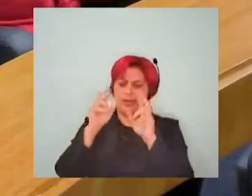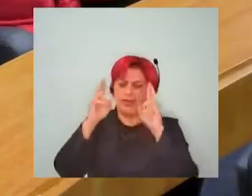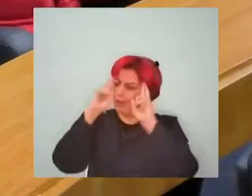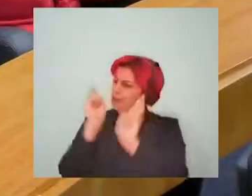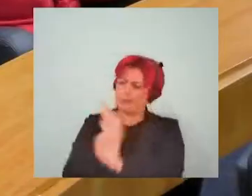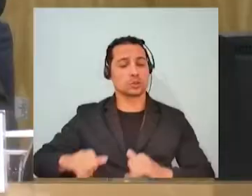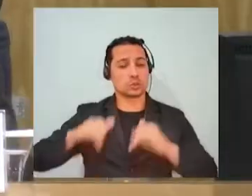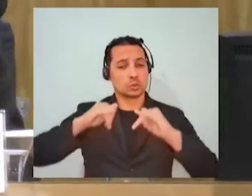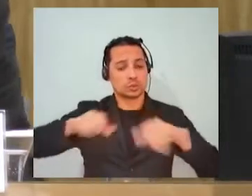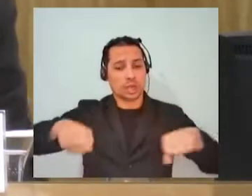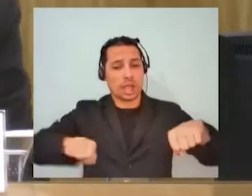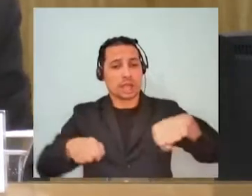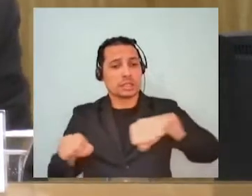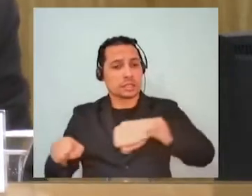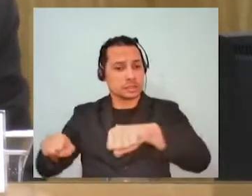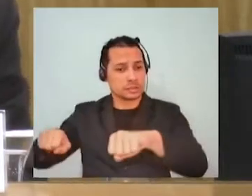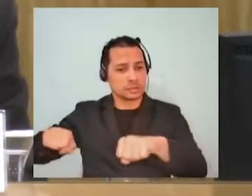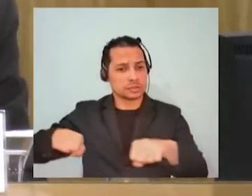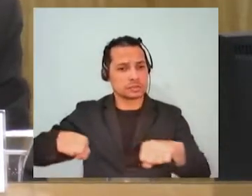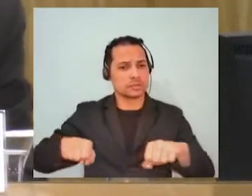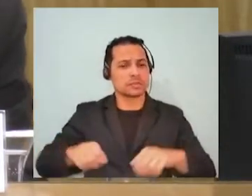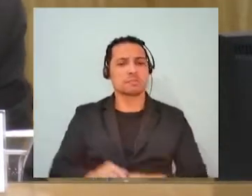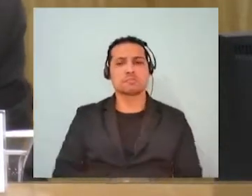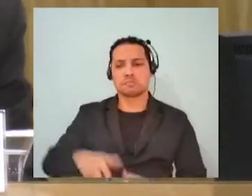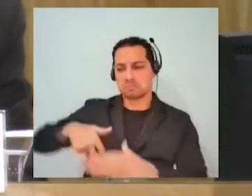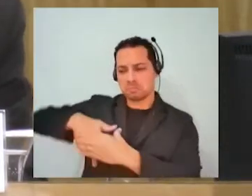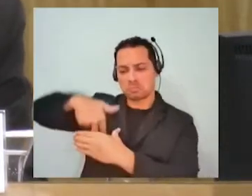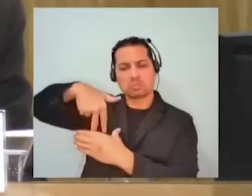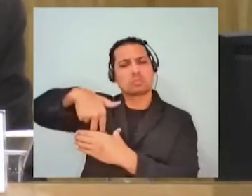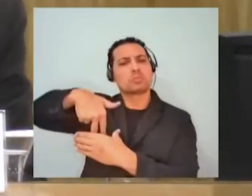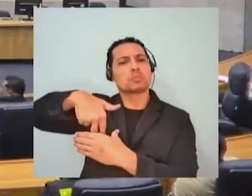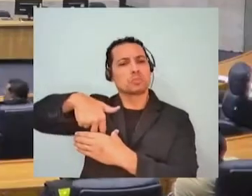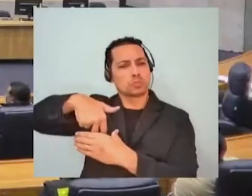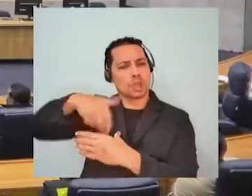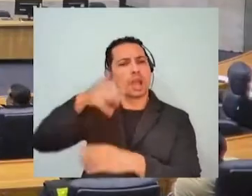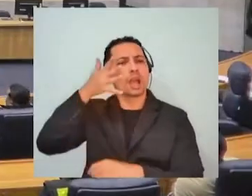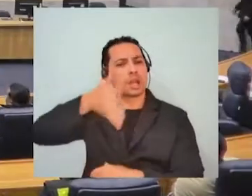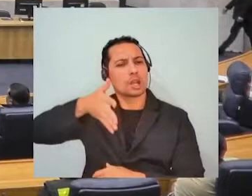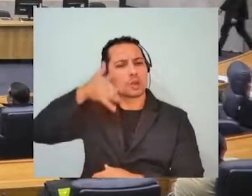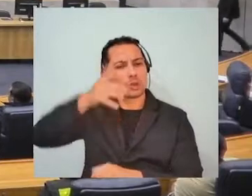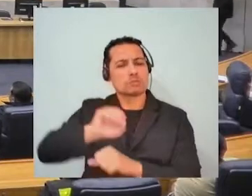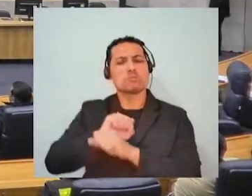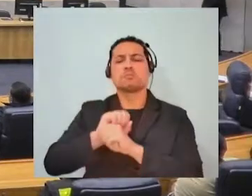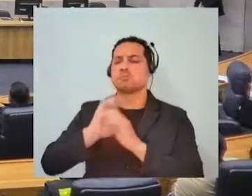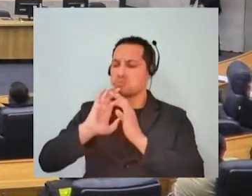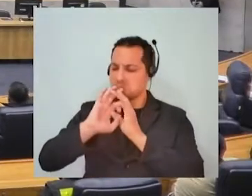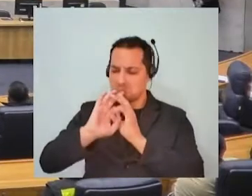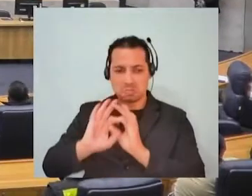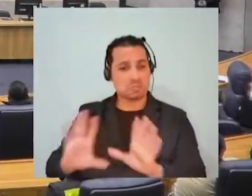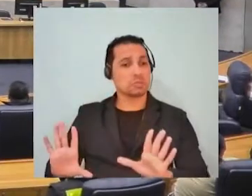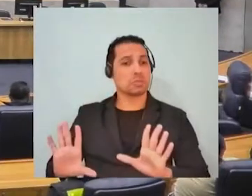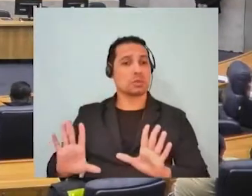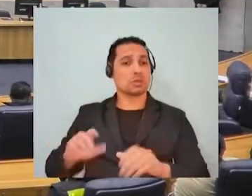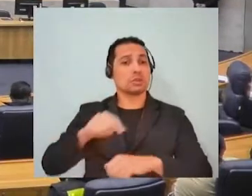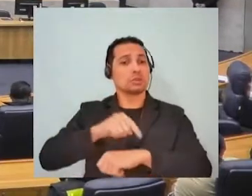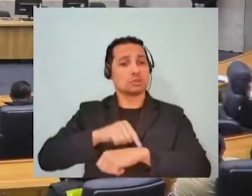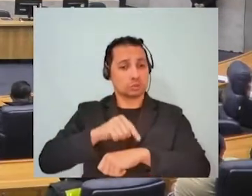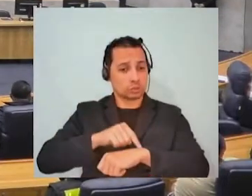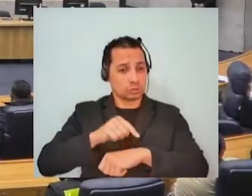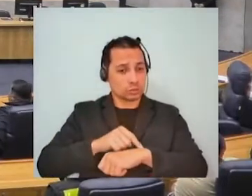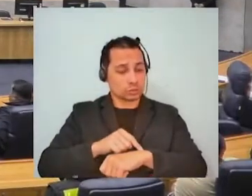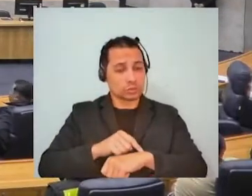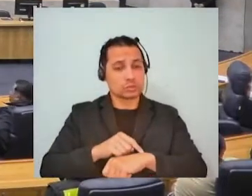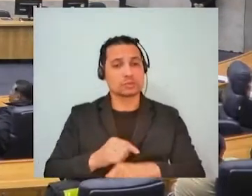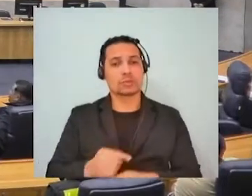sua opinião. Pode usar a tribuna, fique à vontade para usar. Pode usar exatamente o tempo que foi usado aqui pela